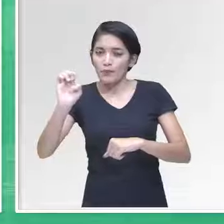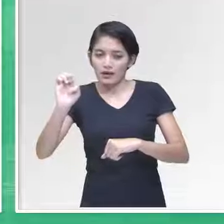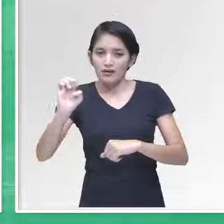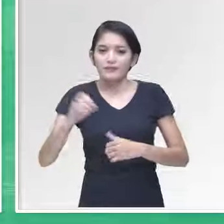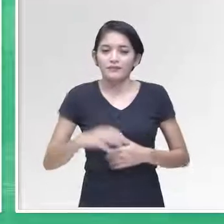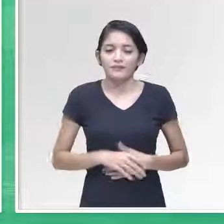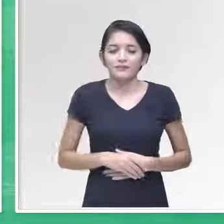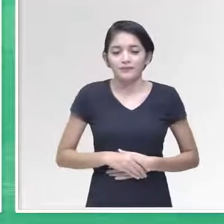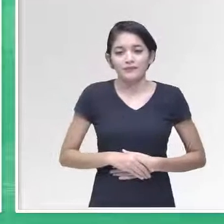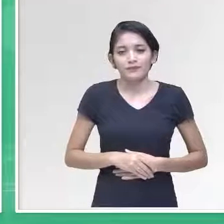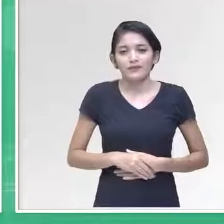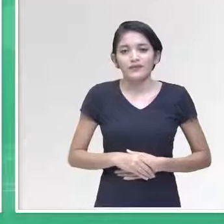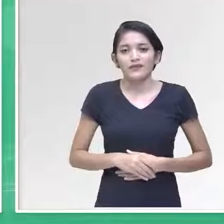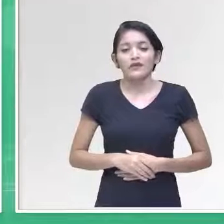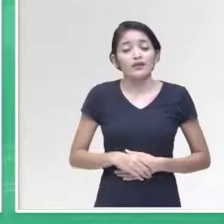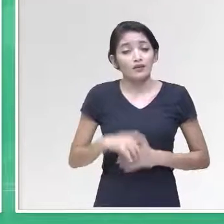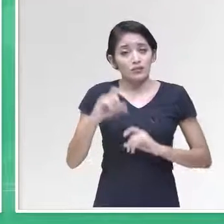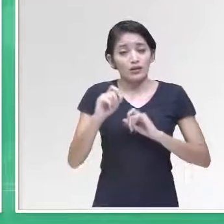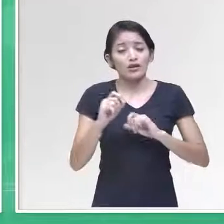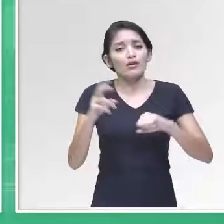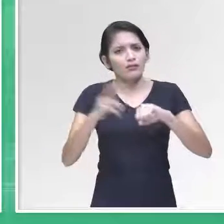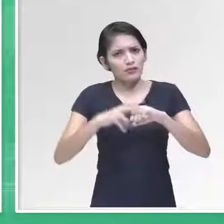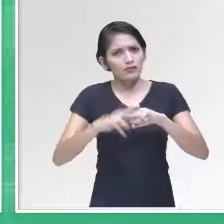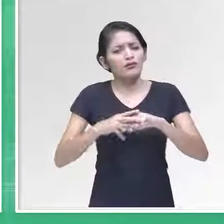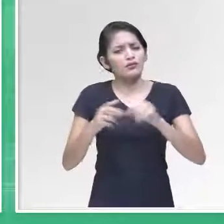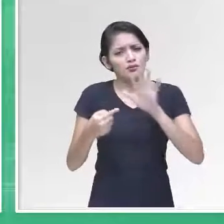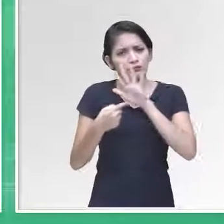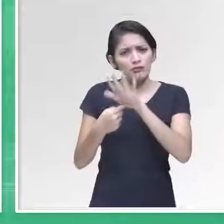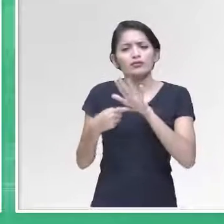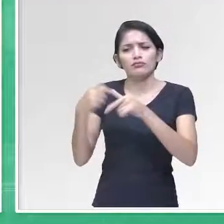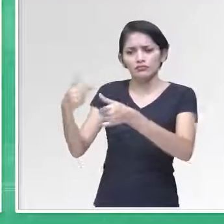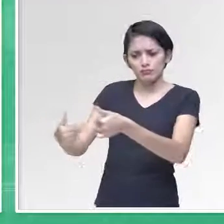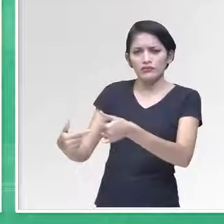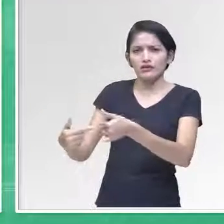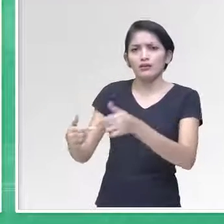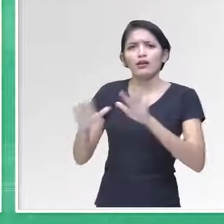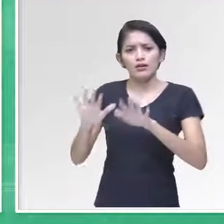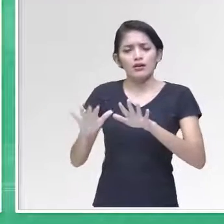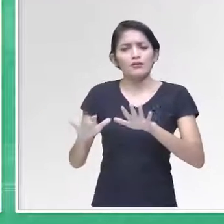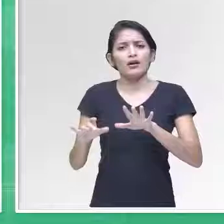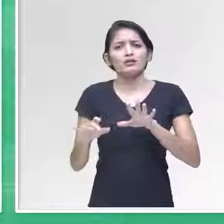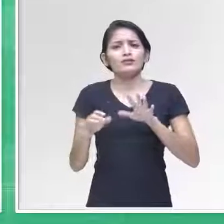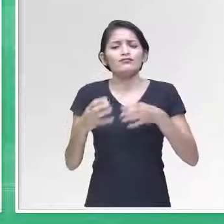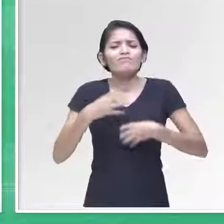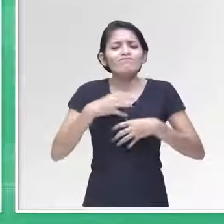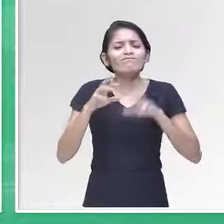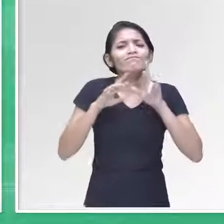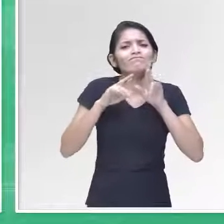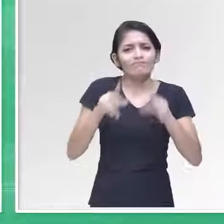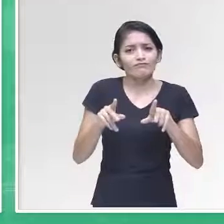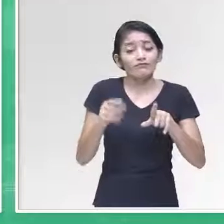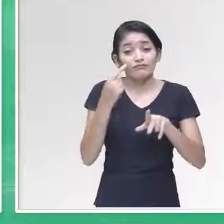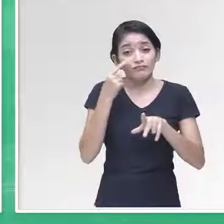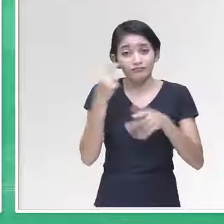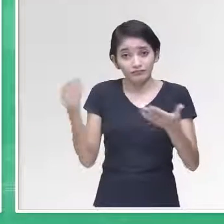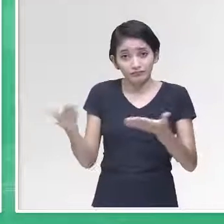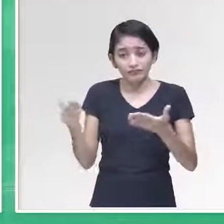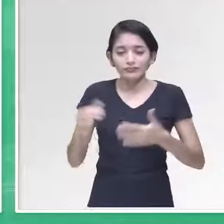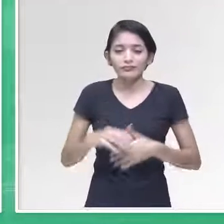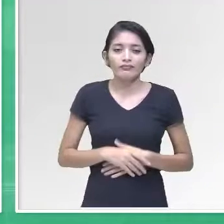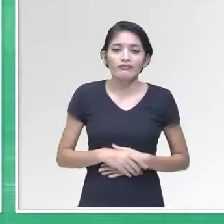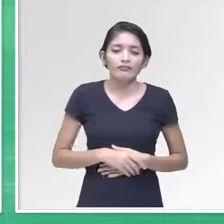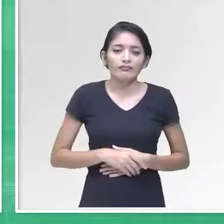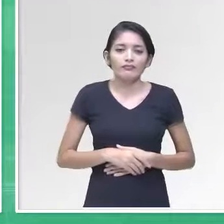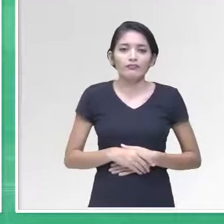verbos que eles executam a ação, mas eles vão estar um pouquinho diferente. Vocês vão acompanhar agora. Veja aí como